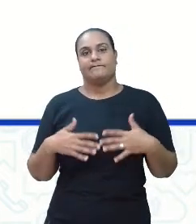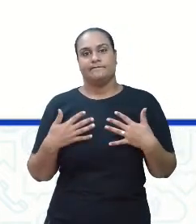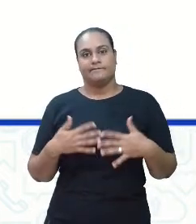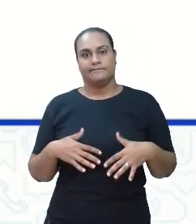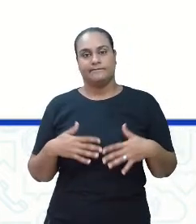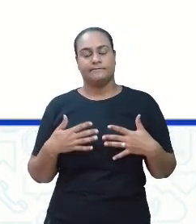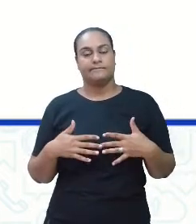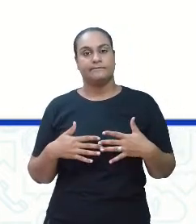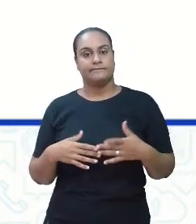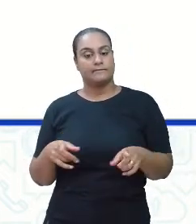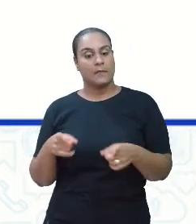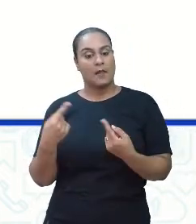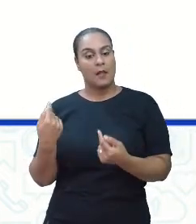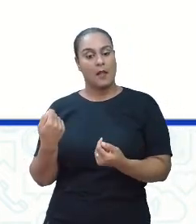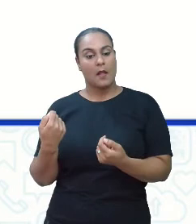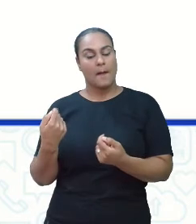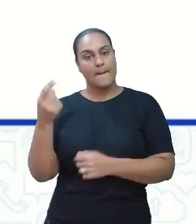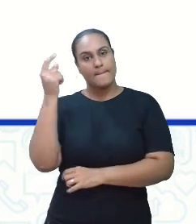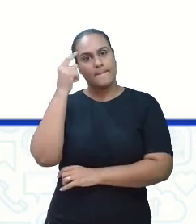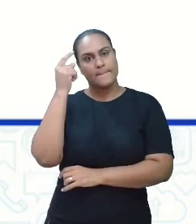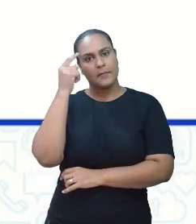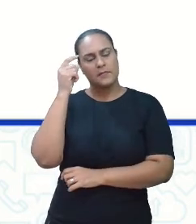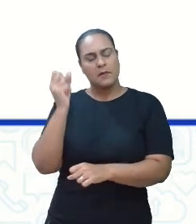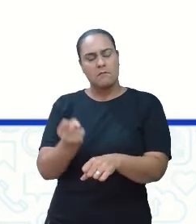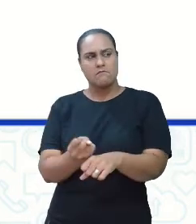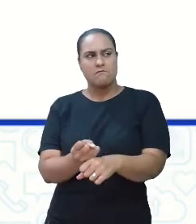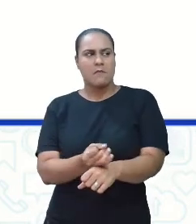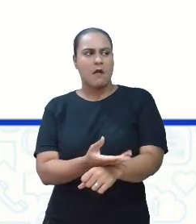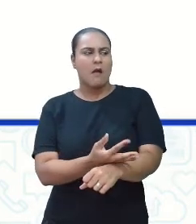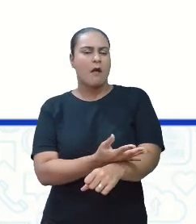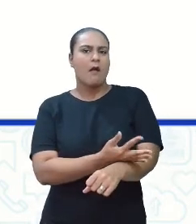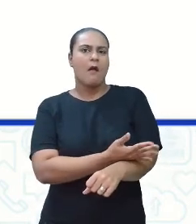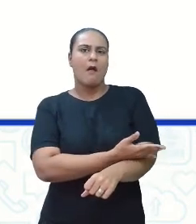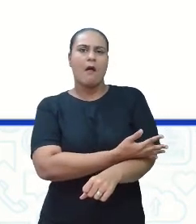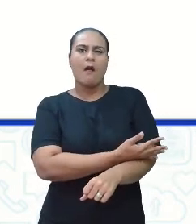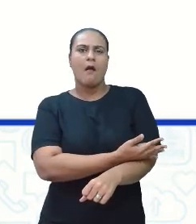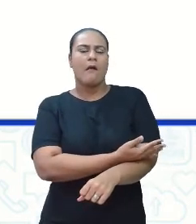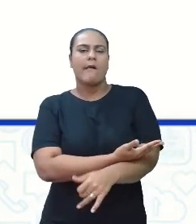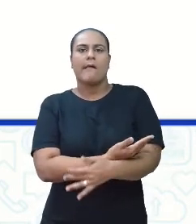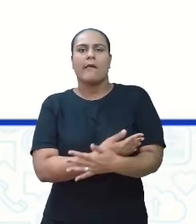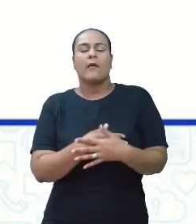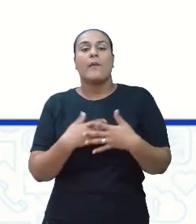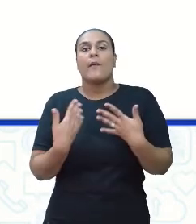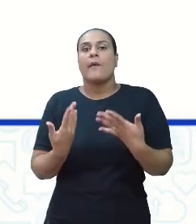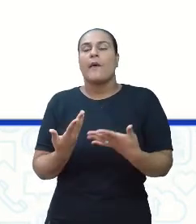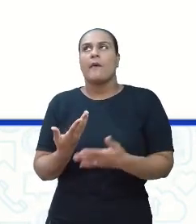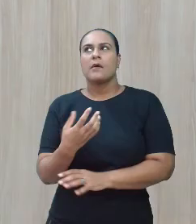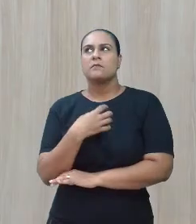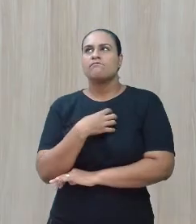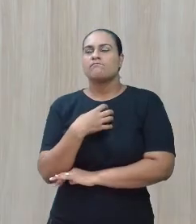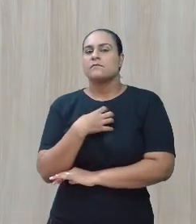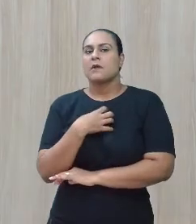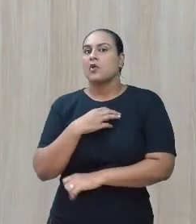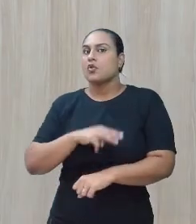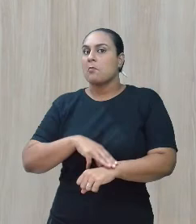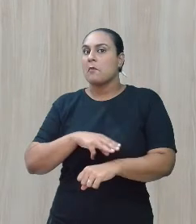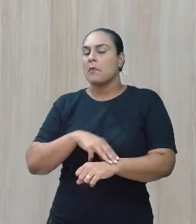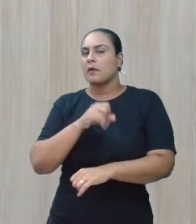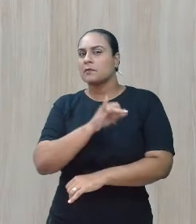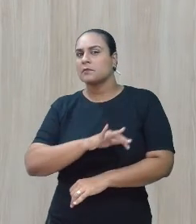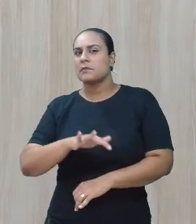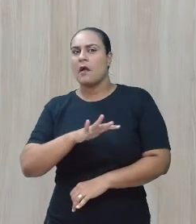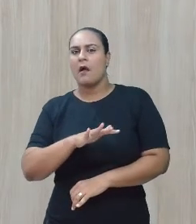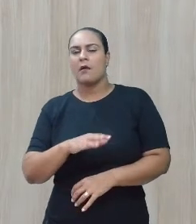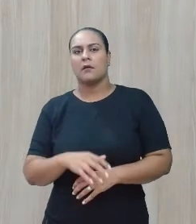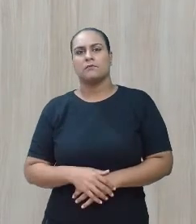E podemos pensar aqui qual a emoção que causa em nós. É indignação,